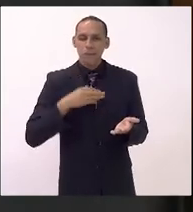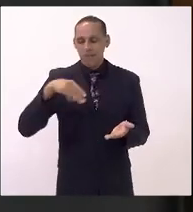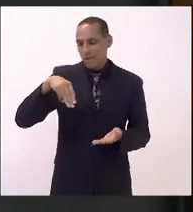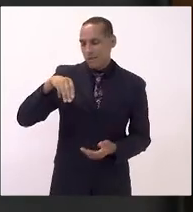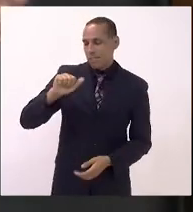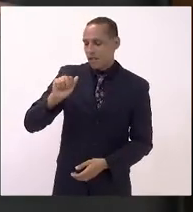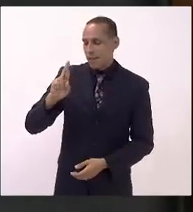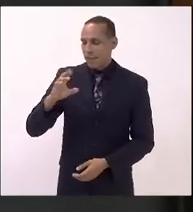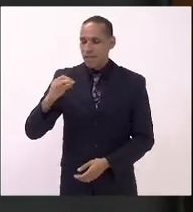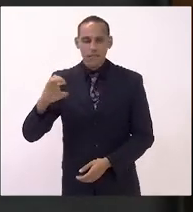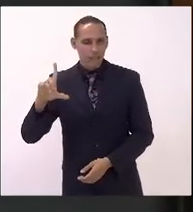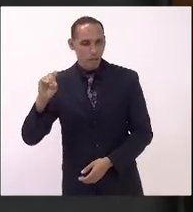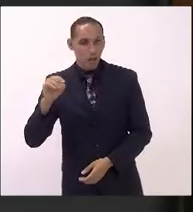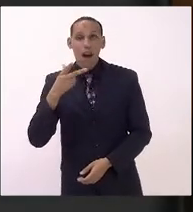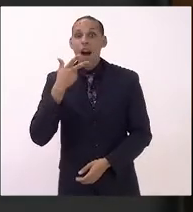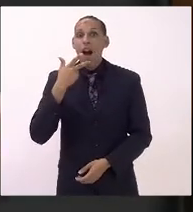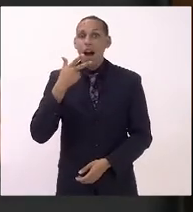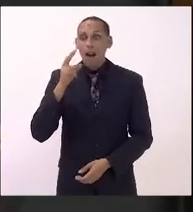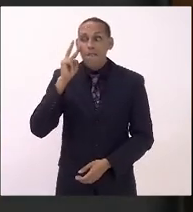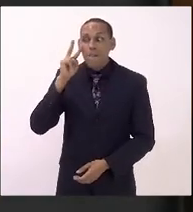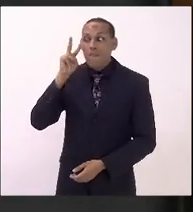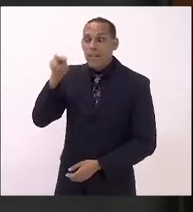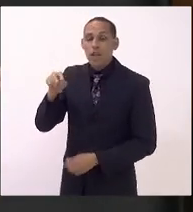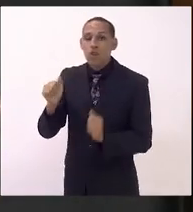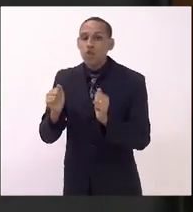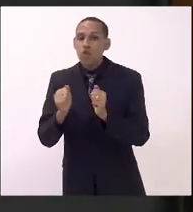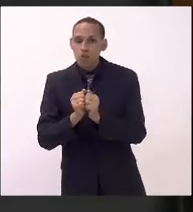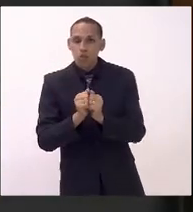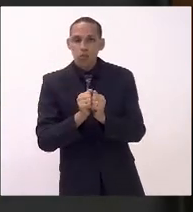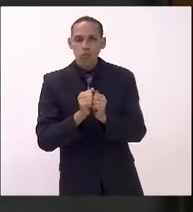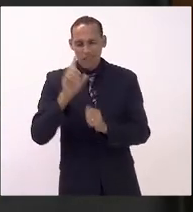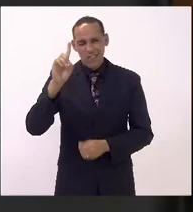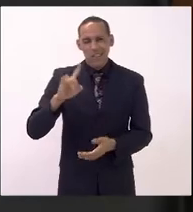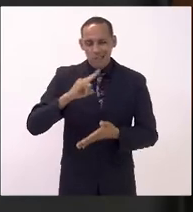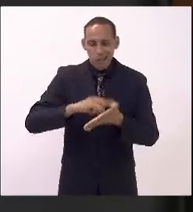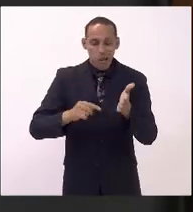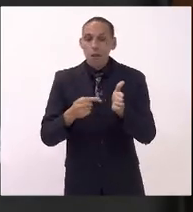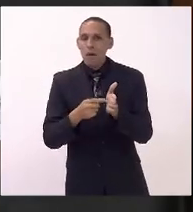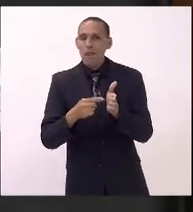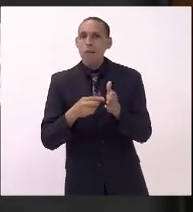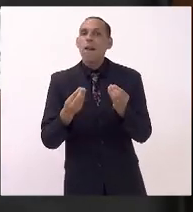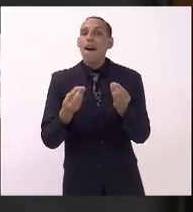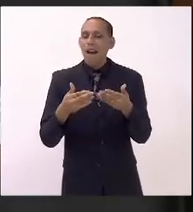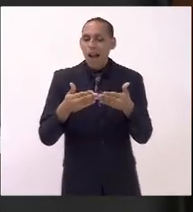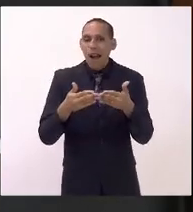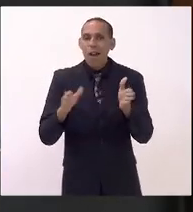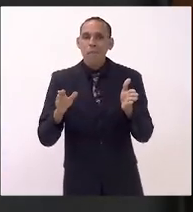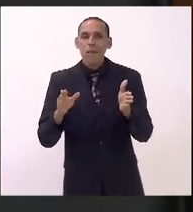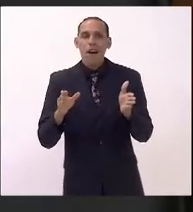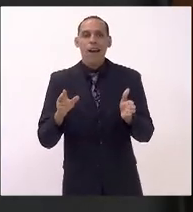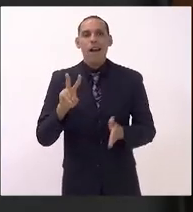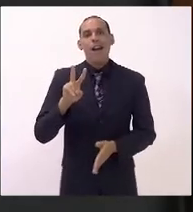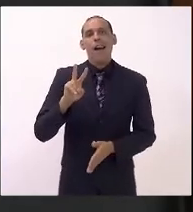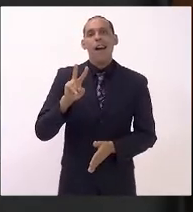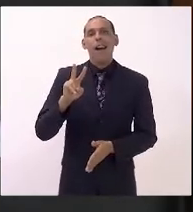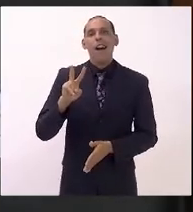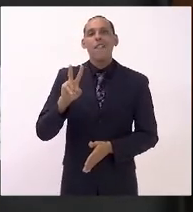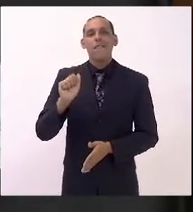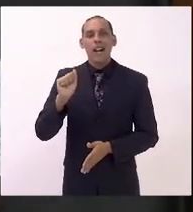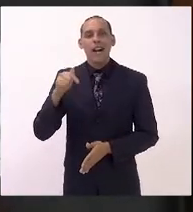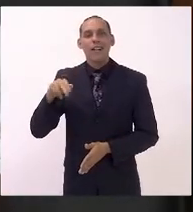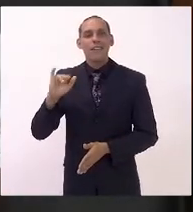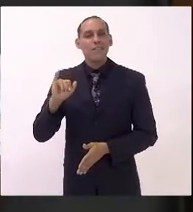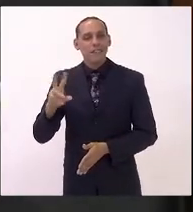já visse com a direção, né, a documentação necessária, que eu preciso abrir a vaquinha, né? A gente precisa abrir a vaquinha para a rapaziada começar a